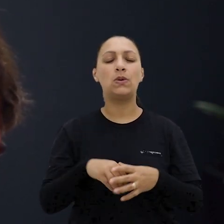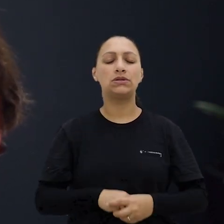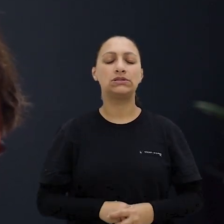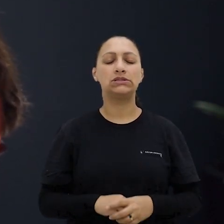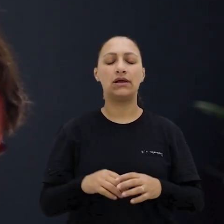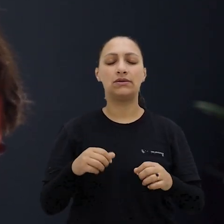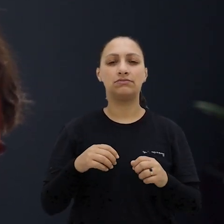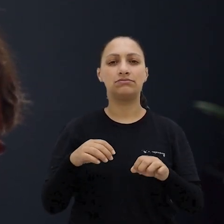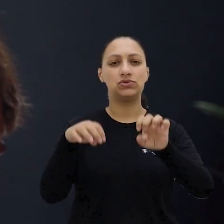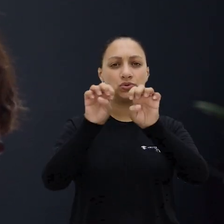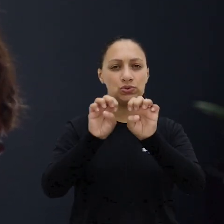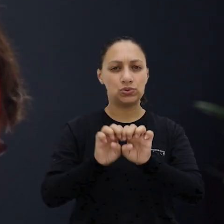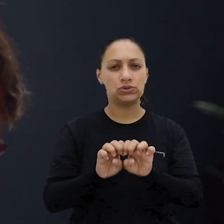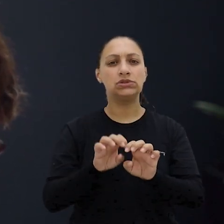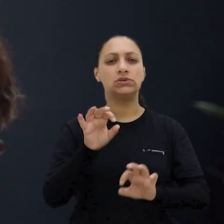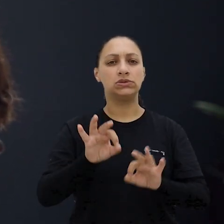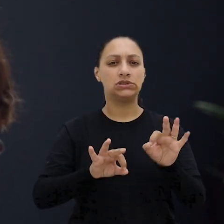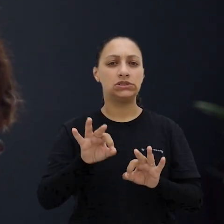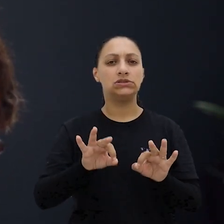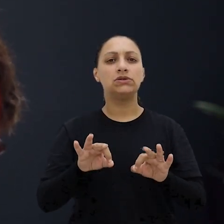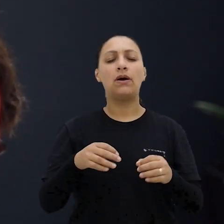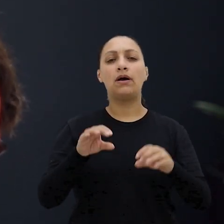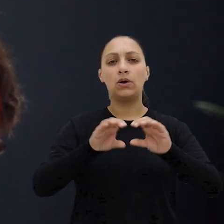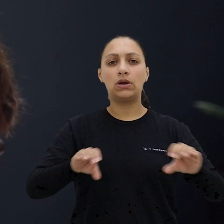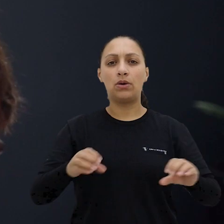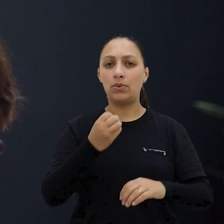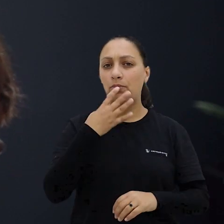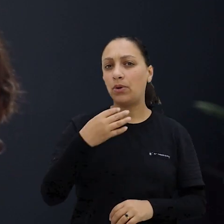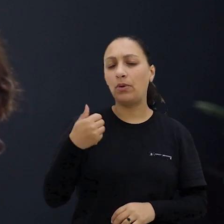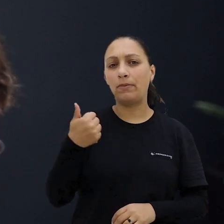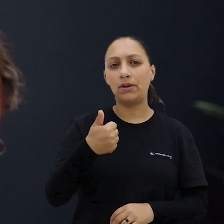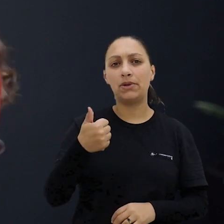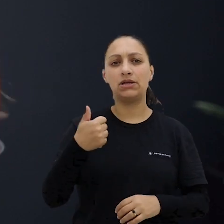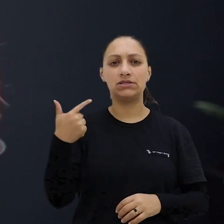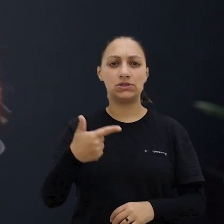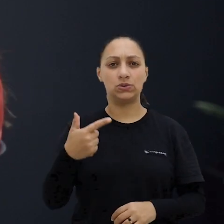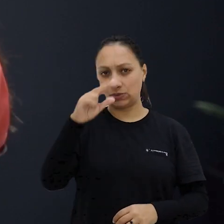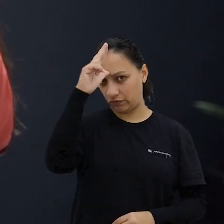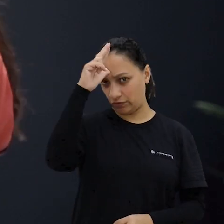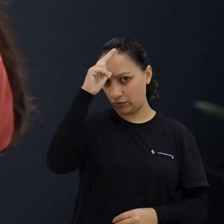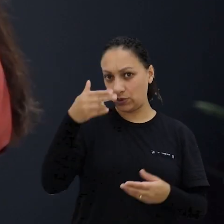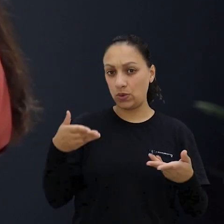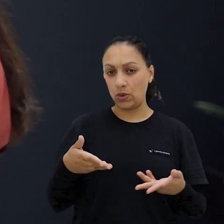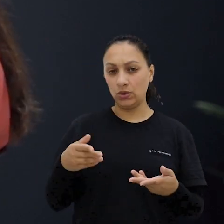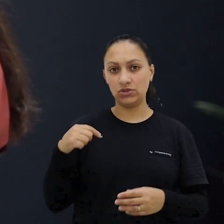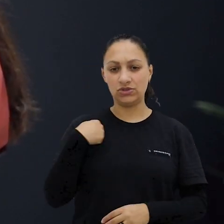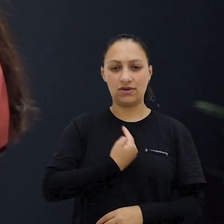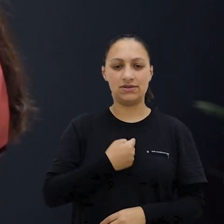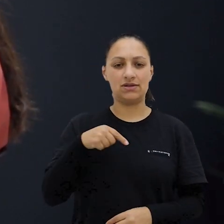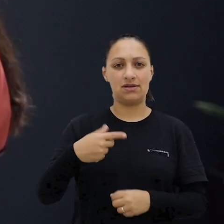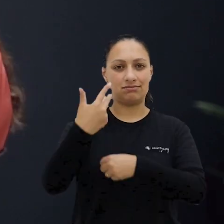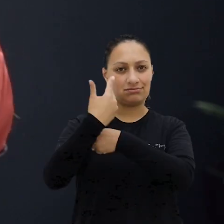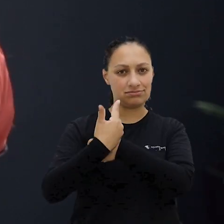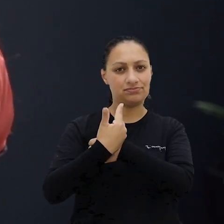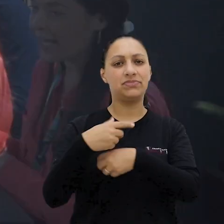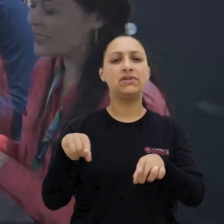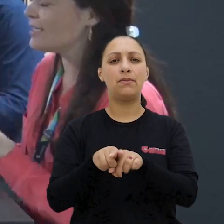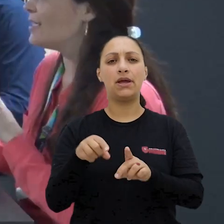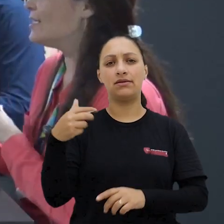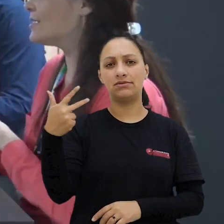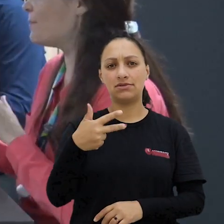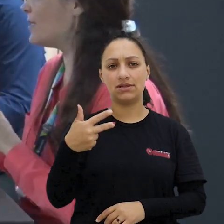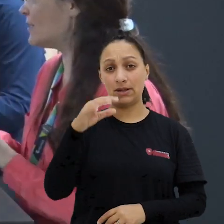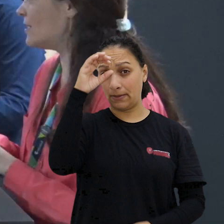que a gente está estruturando. Então, a primeira unidade Campo Bom, a segunda Novo Hamburgo, que é onde a gente está aqui hoje, a terceira